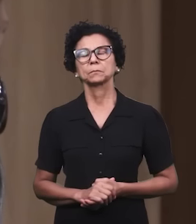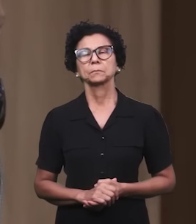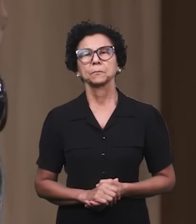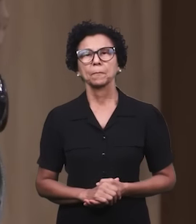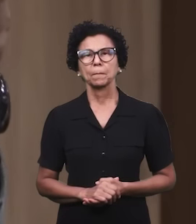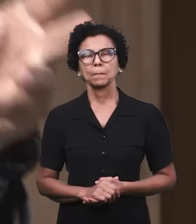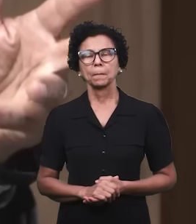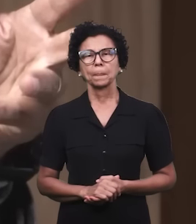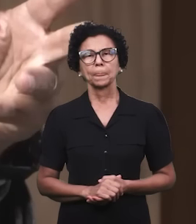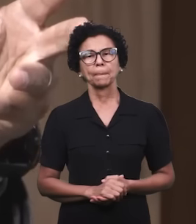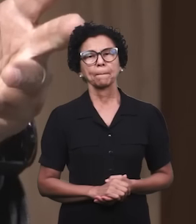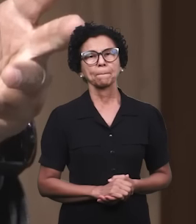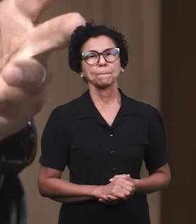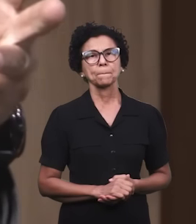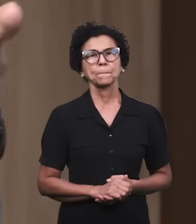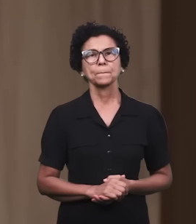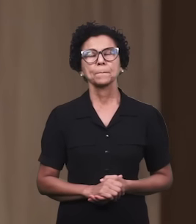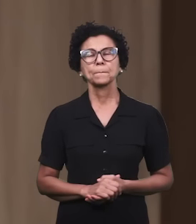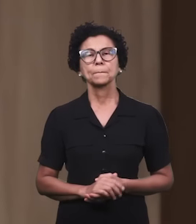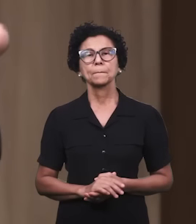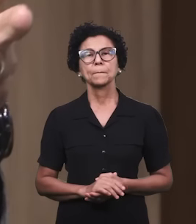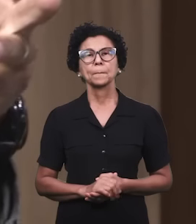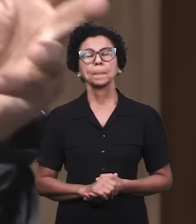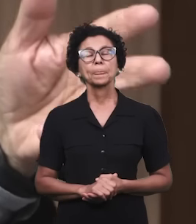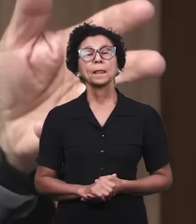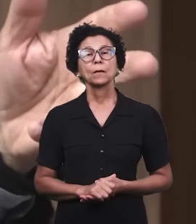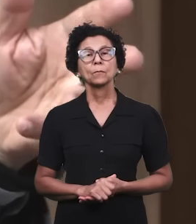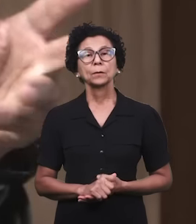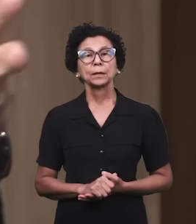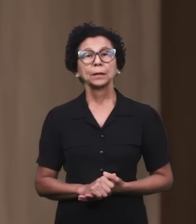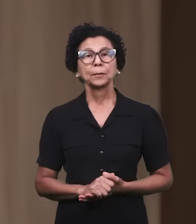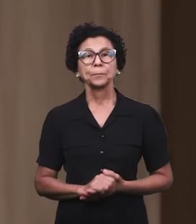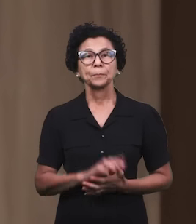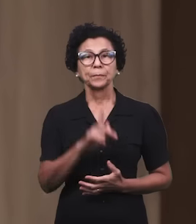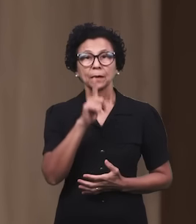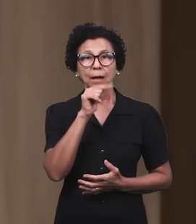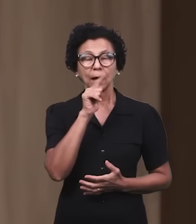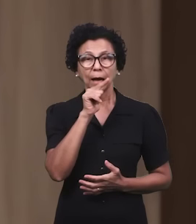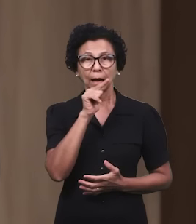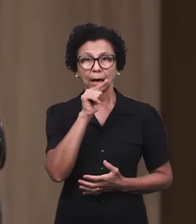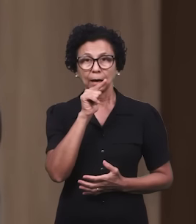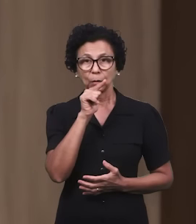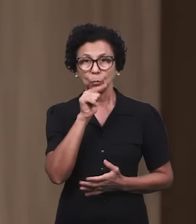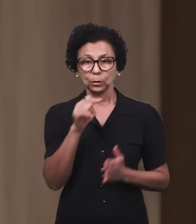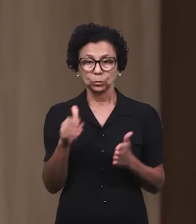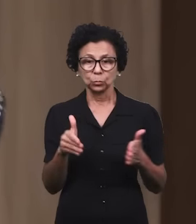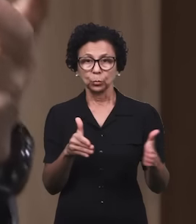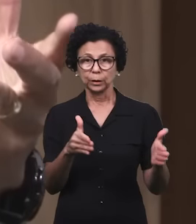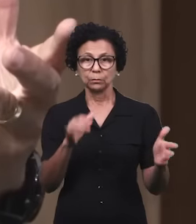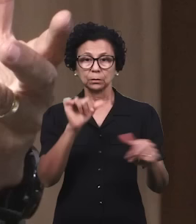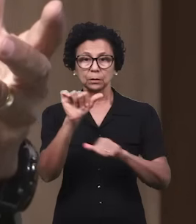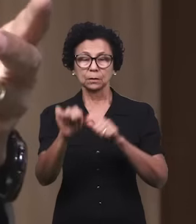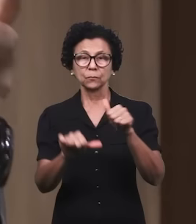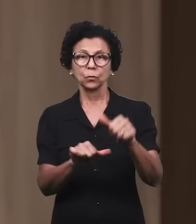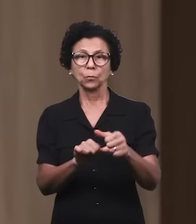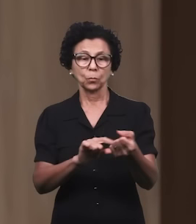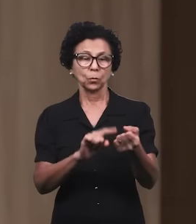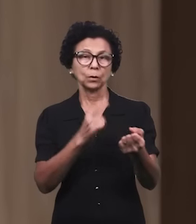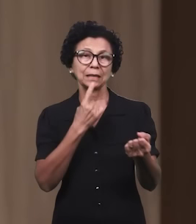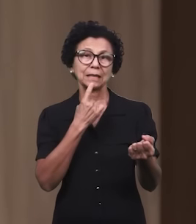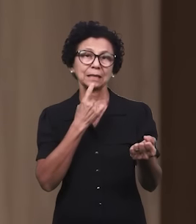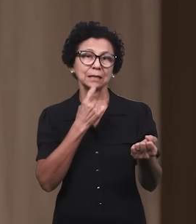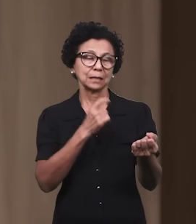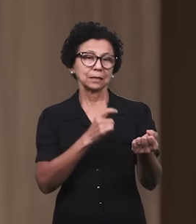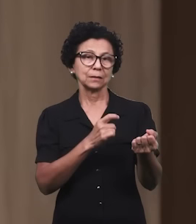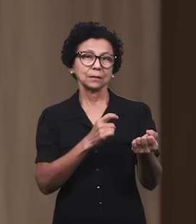Moisés realizou foi a transformação da água em sangue, né? Era o julgamento de Deus